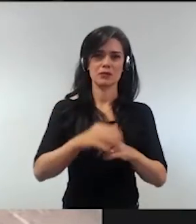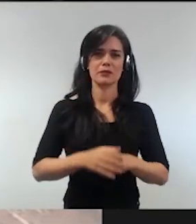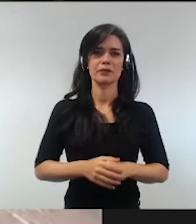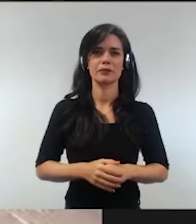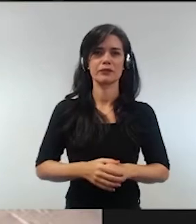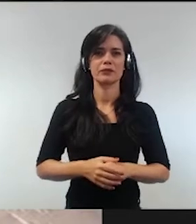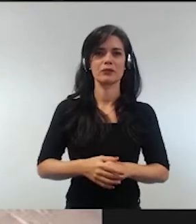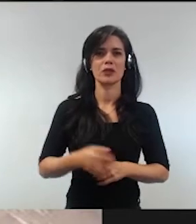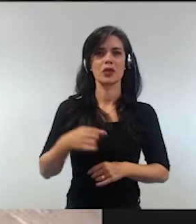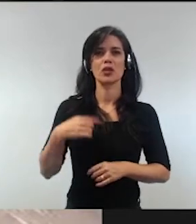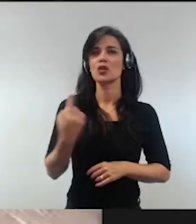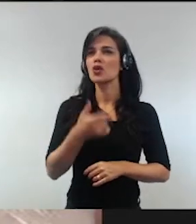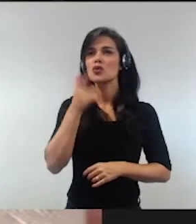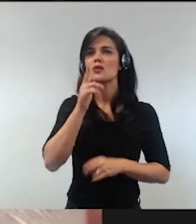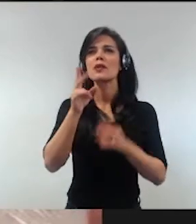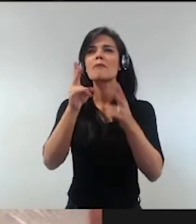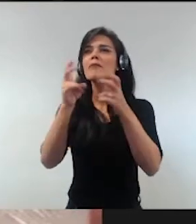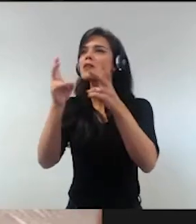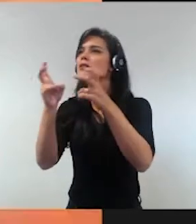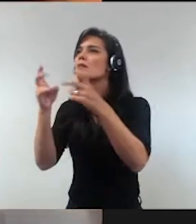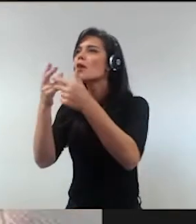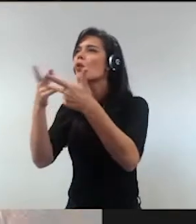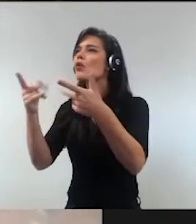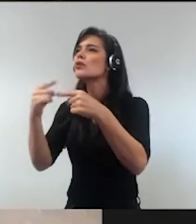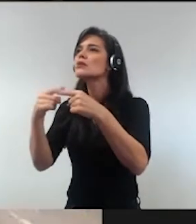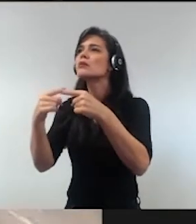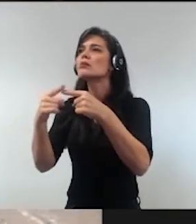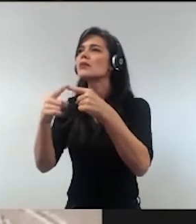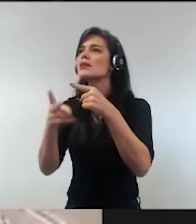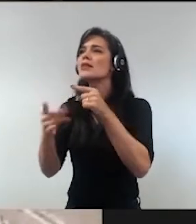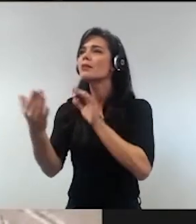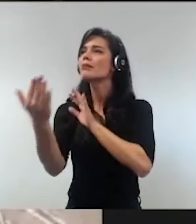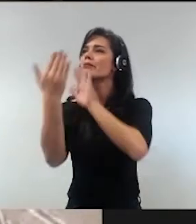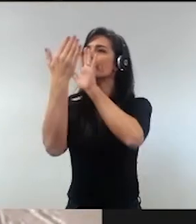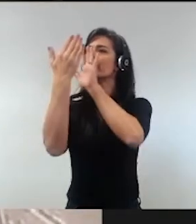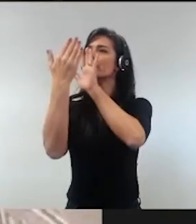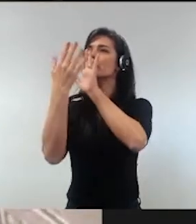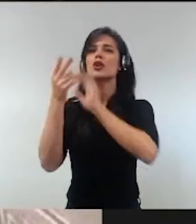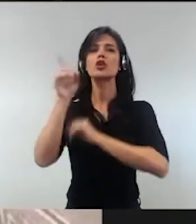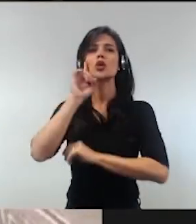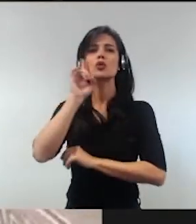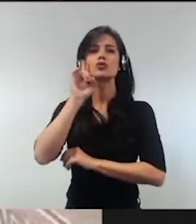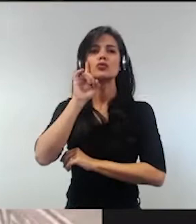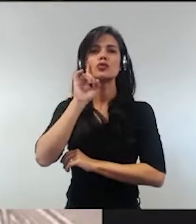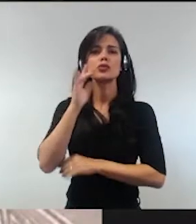perceber alguma coisa porque esta se acha sempre diante dos nossos olhos.